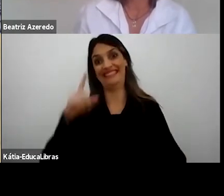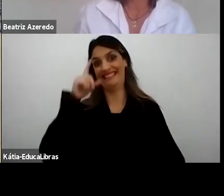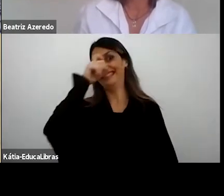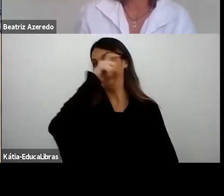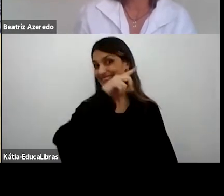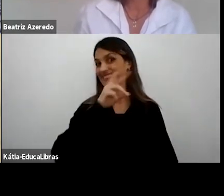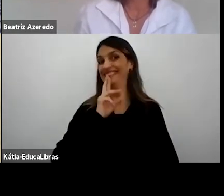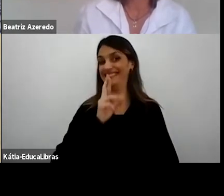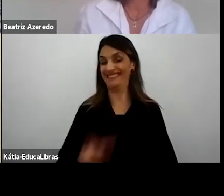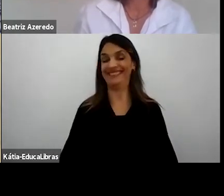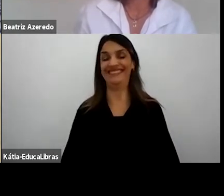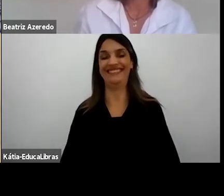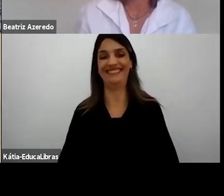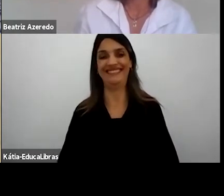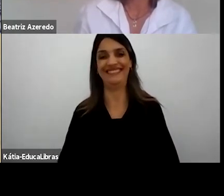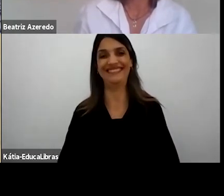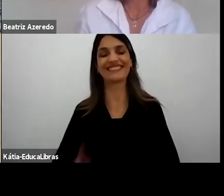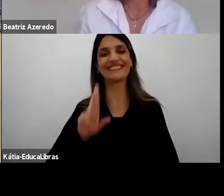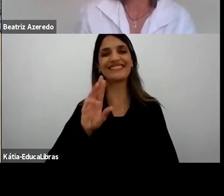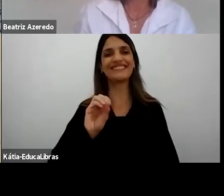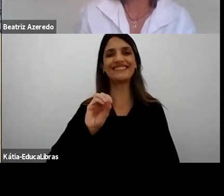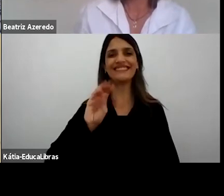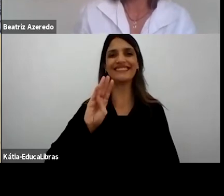Eu vou começar com a Roberta.